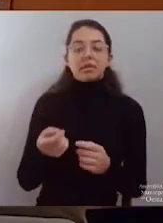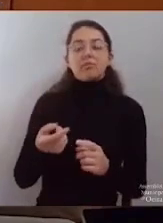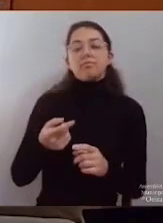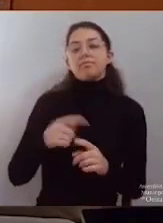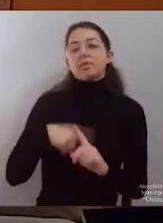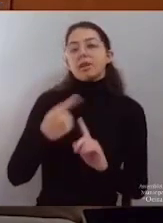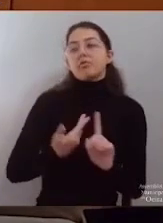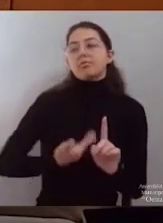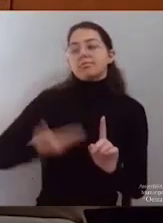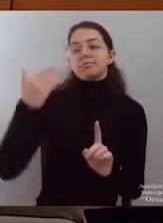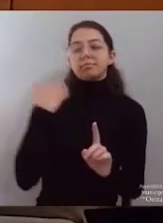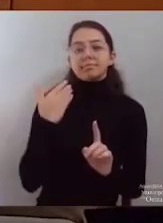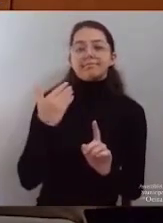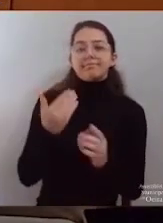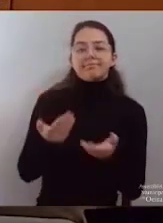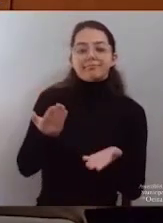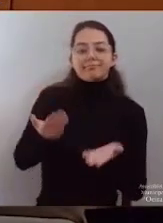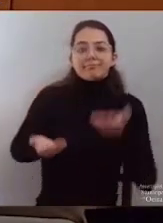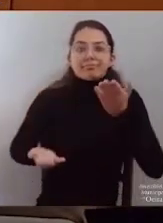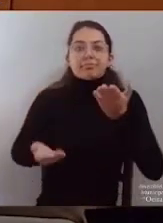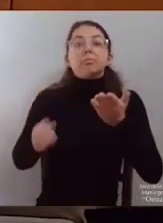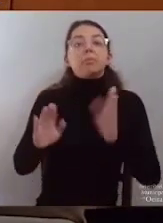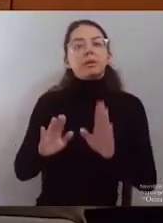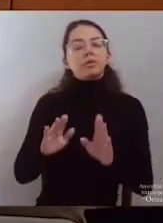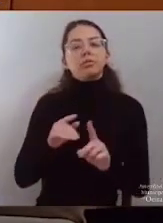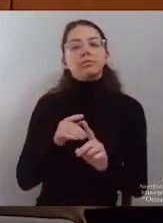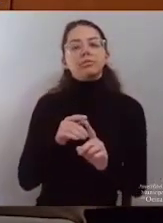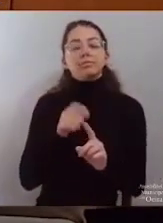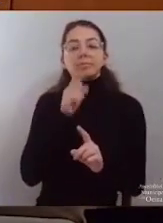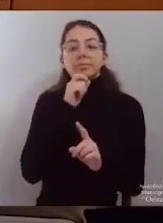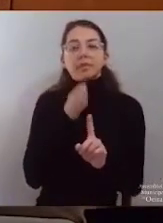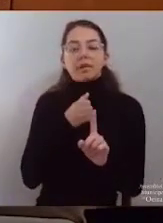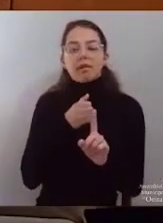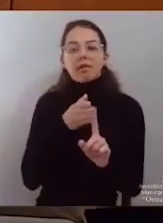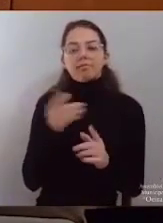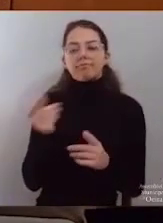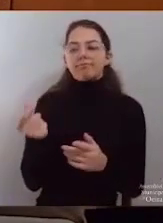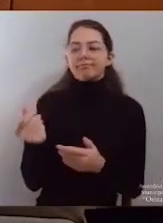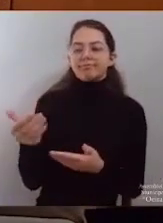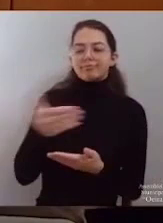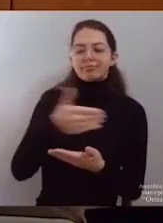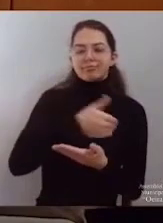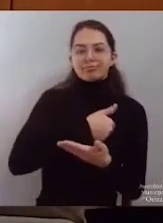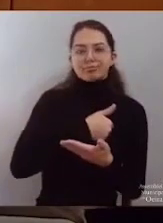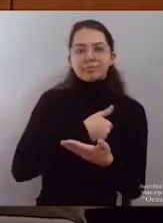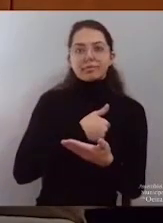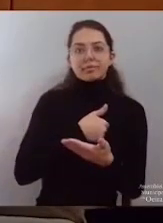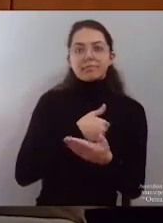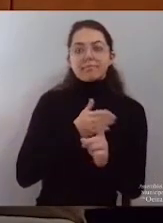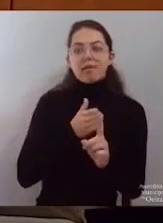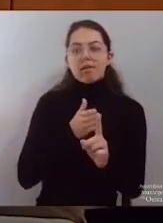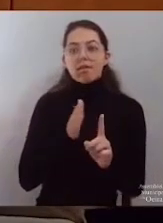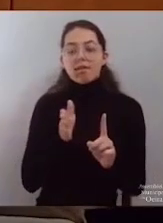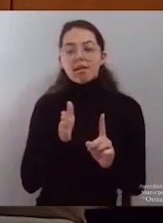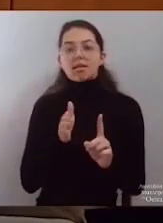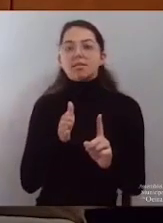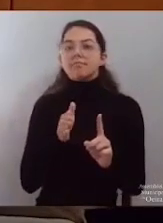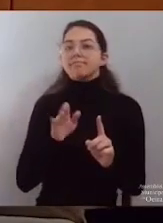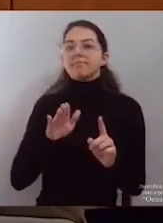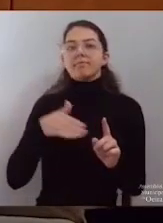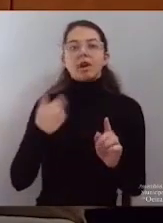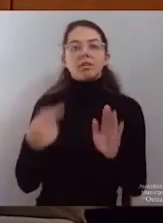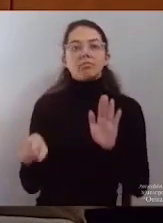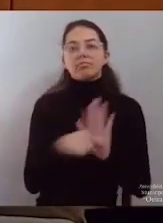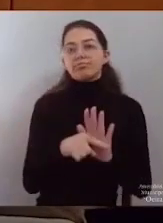mas bastará um pequeno desvio das previsões de receitas e passará facilmente a resultados negativos. O parecer